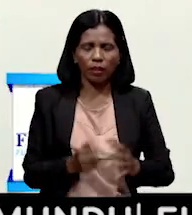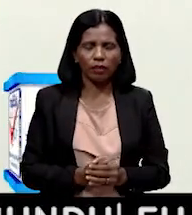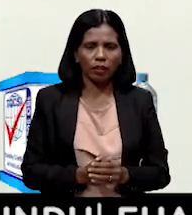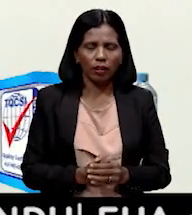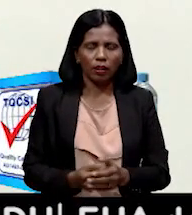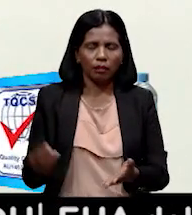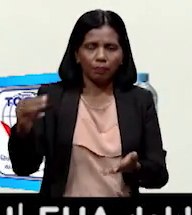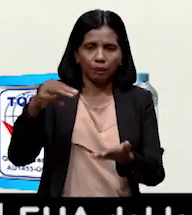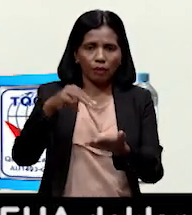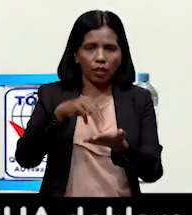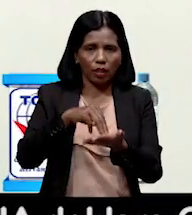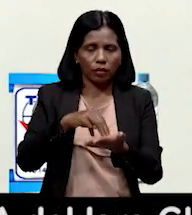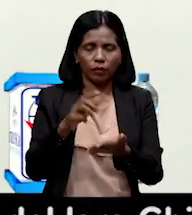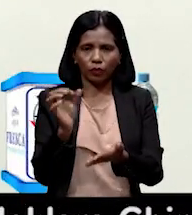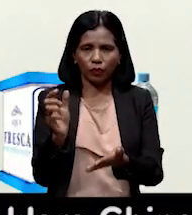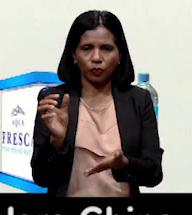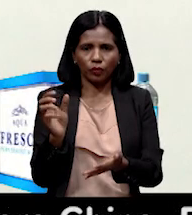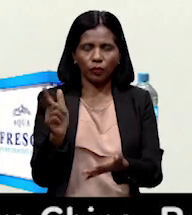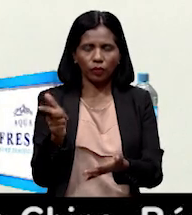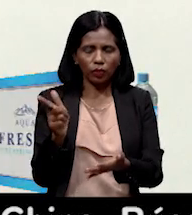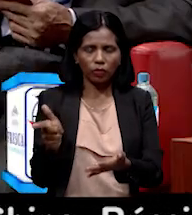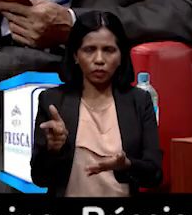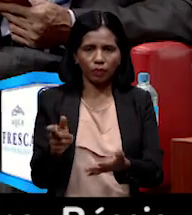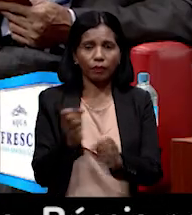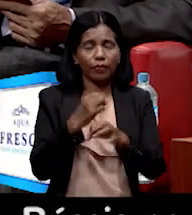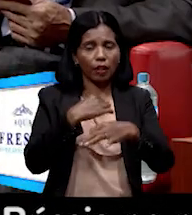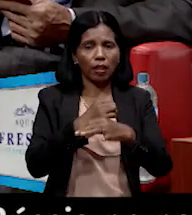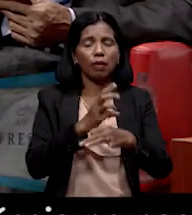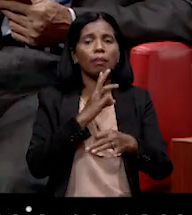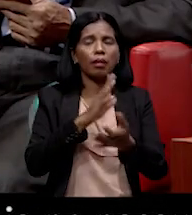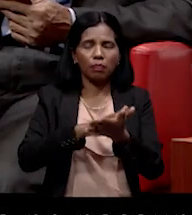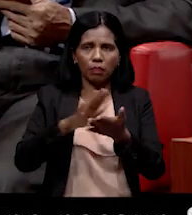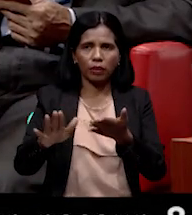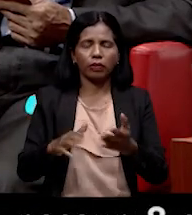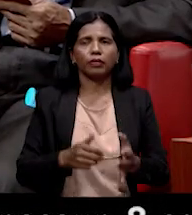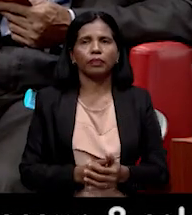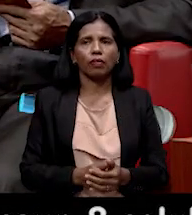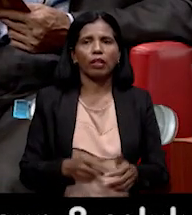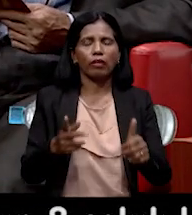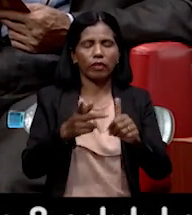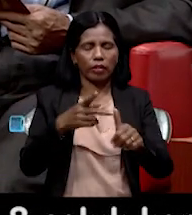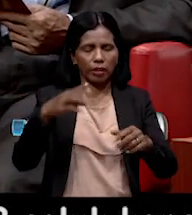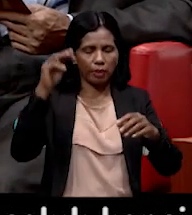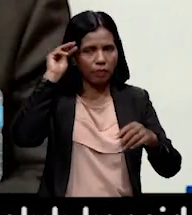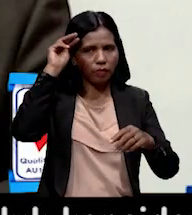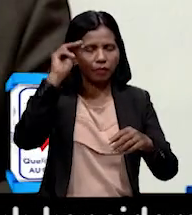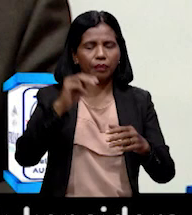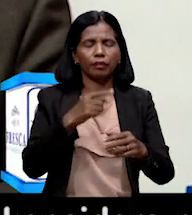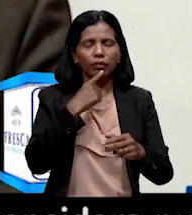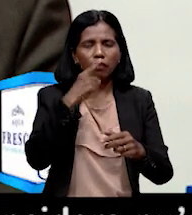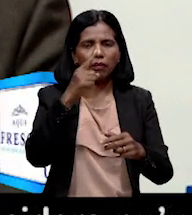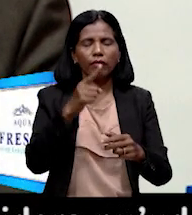ba infraestrutura bemos iha area rural. Vice-ministro de Obras Públicas Nicolau Freitas Belo